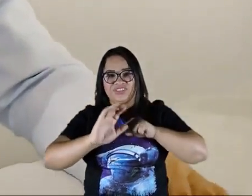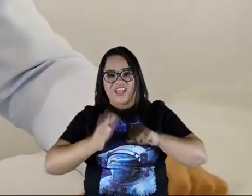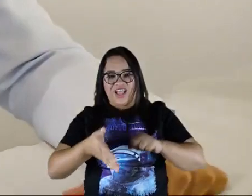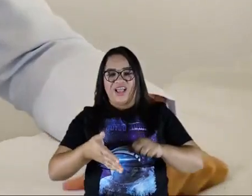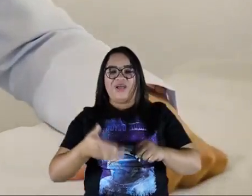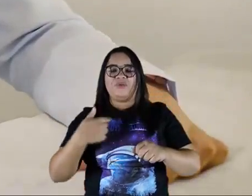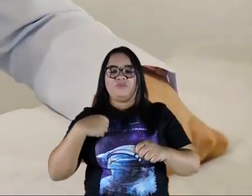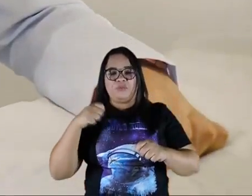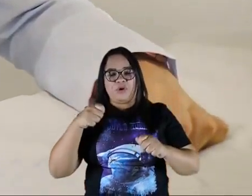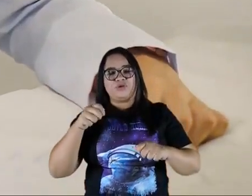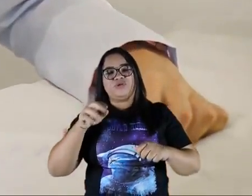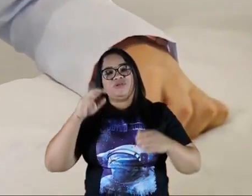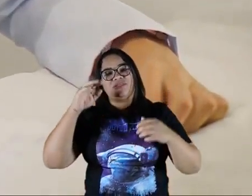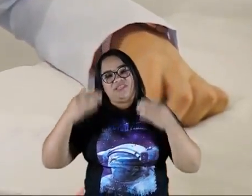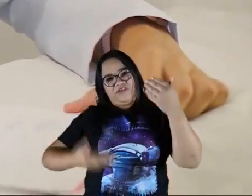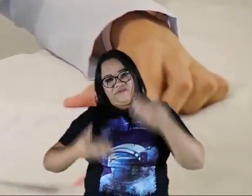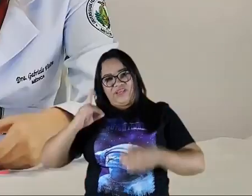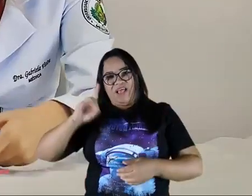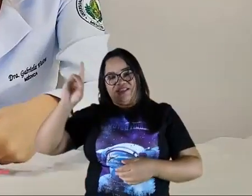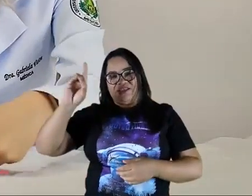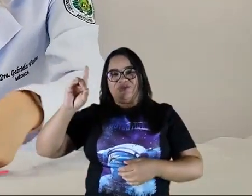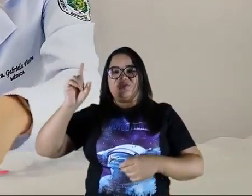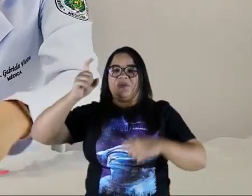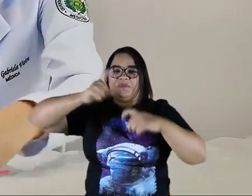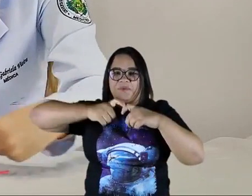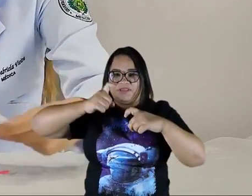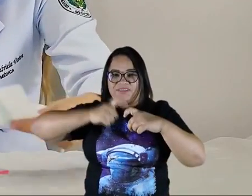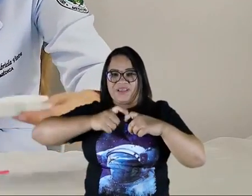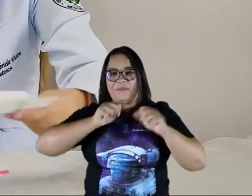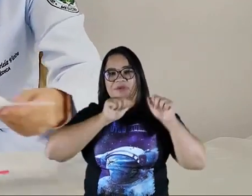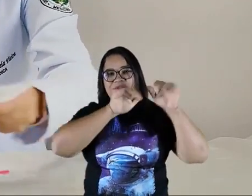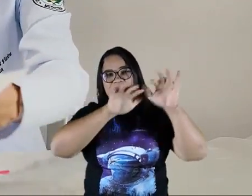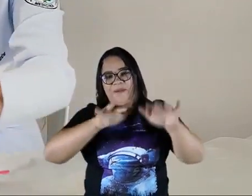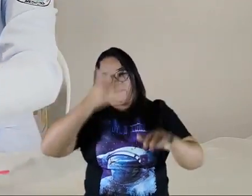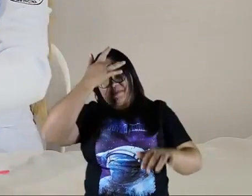medicina para servir a Deus e abençoar a vida de outras pessoas.